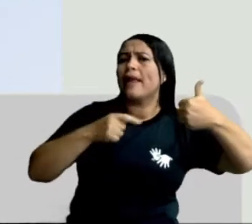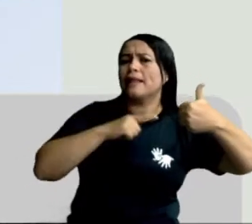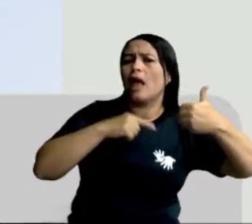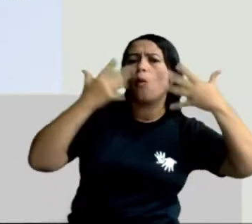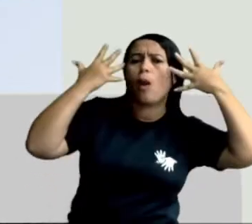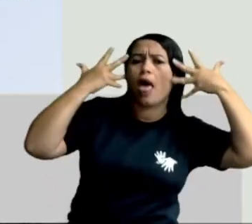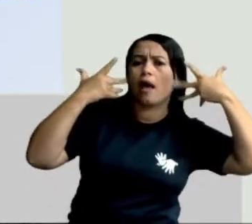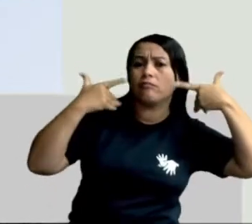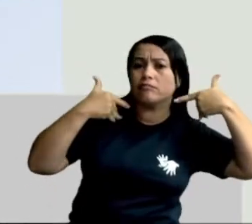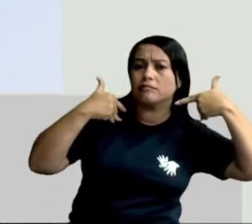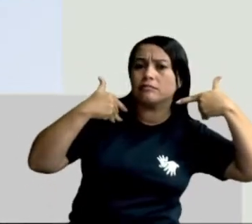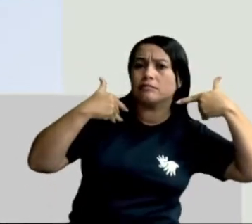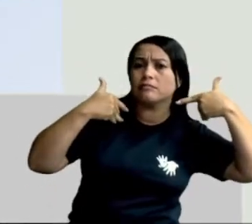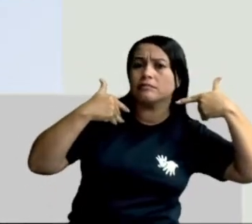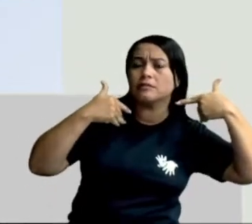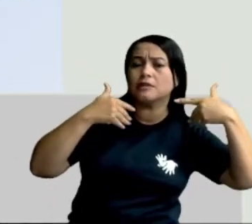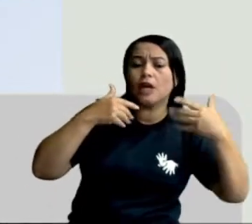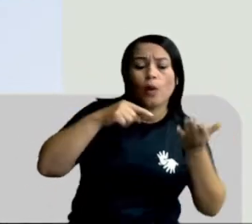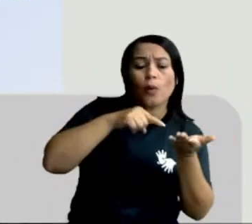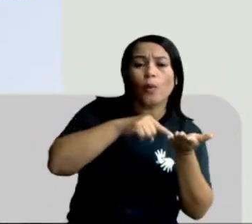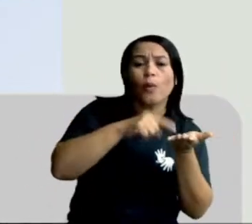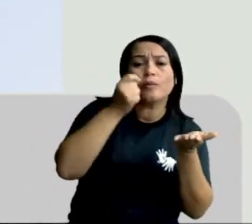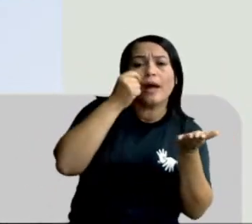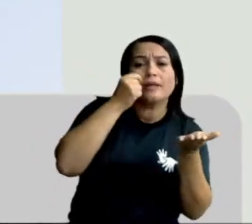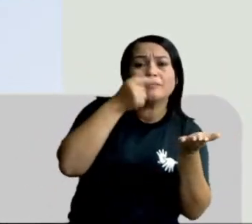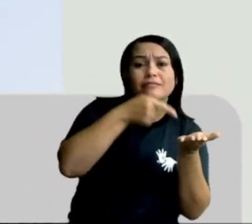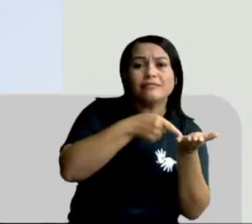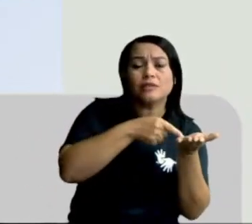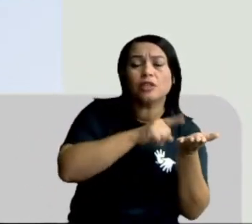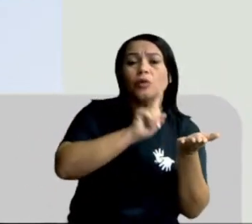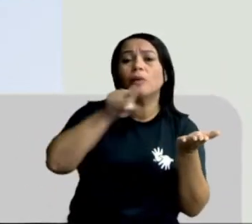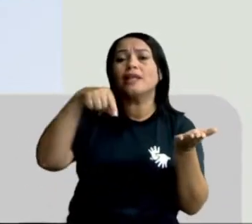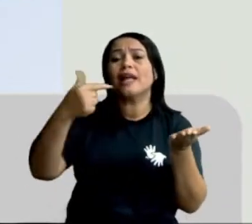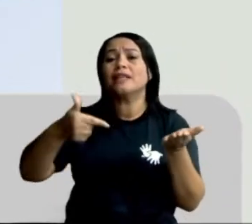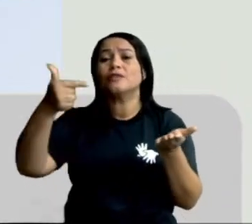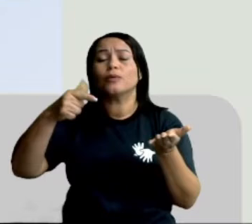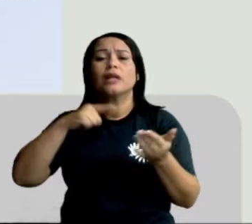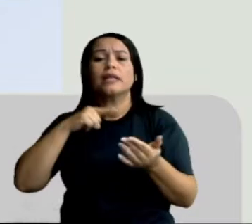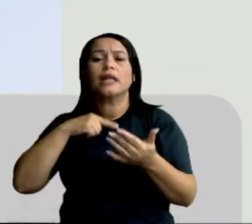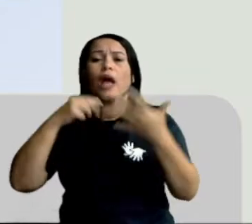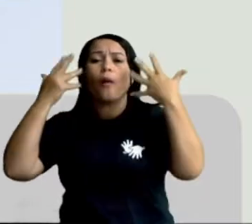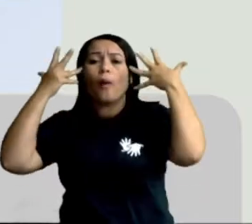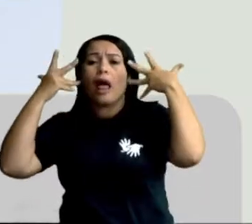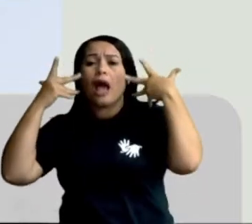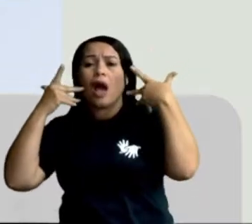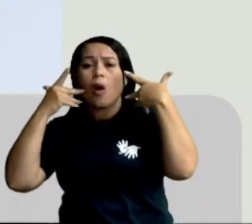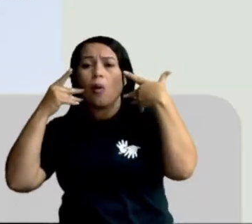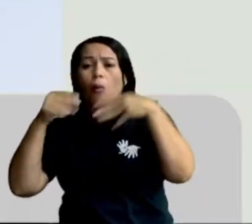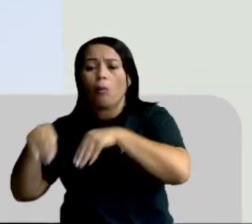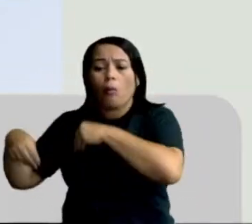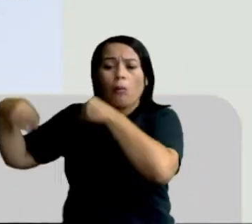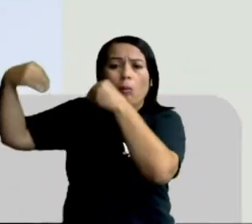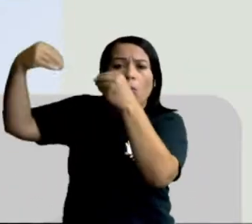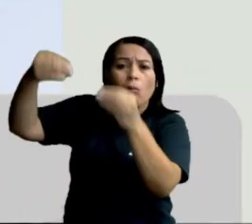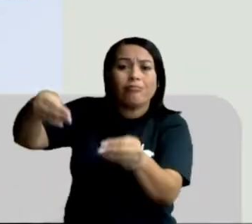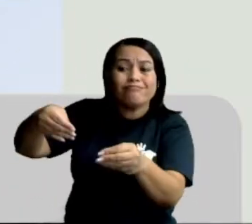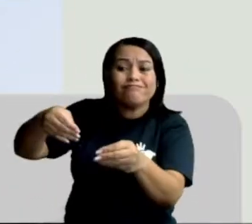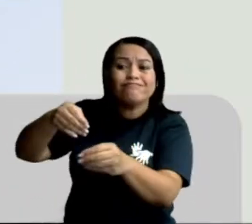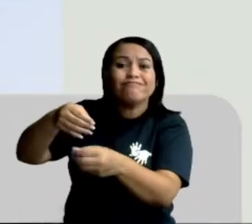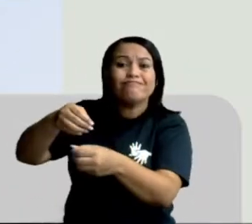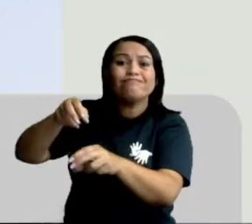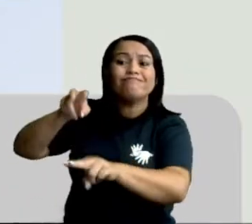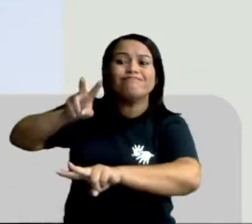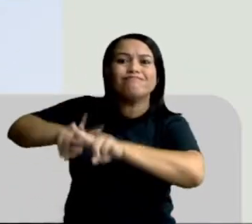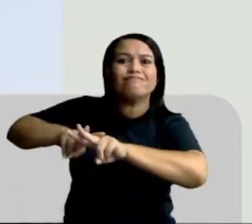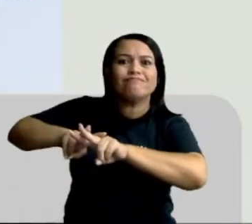o leão segurando o ratinho. E na segunda eu já tenho o leão preso, ele ficou preso numa armadilha